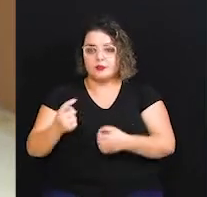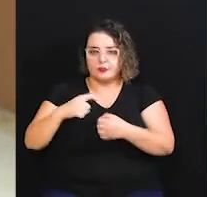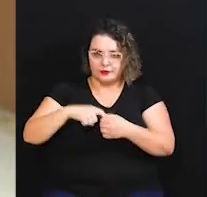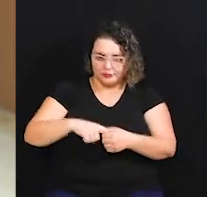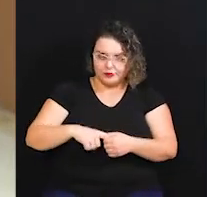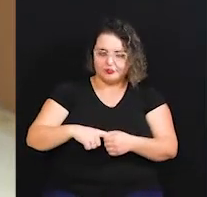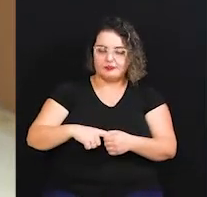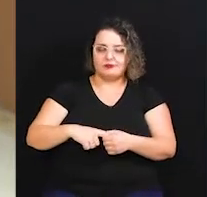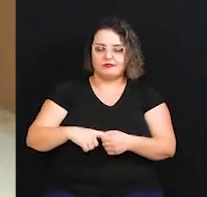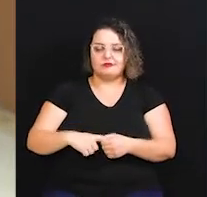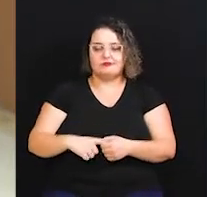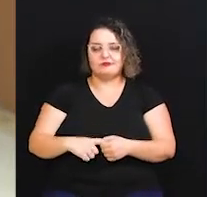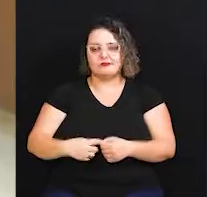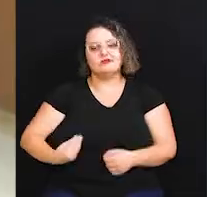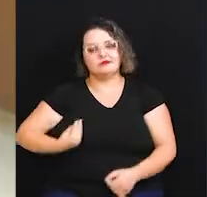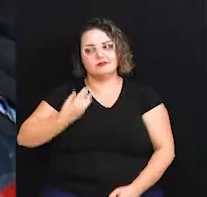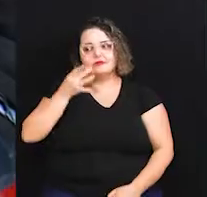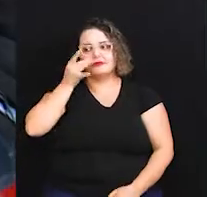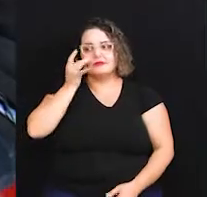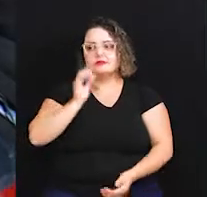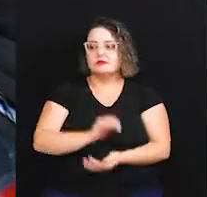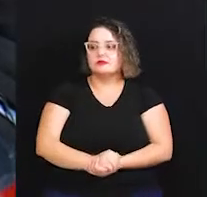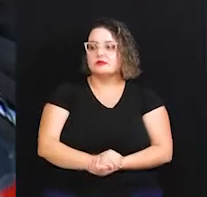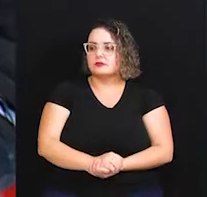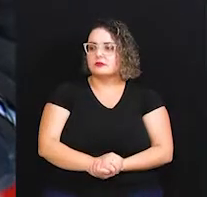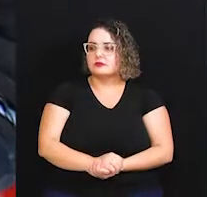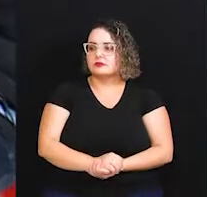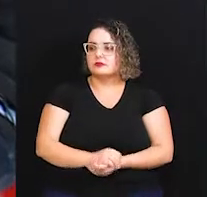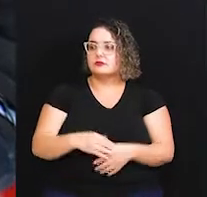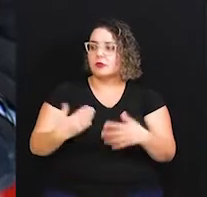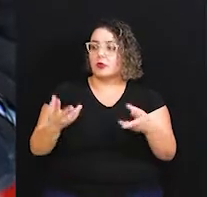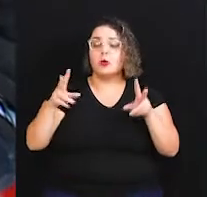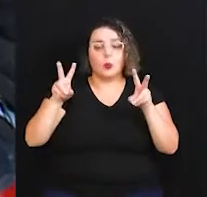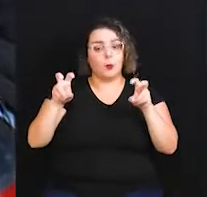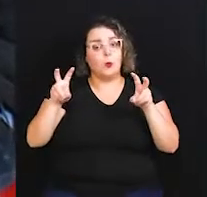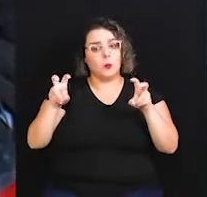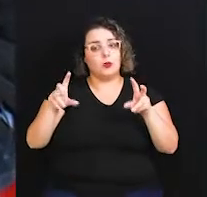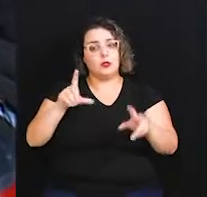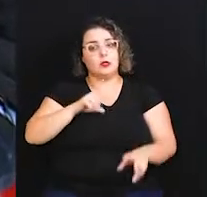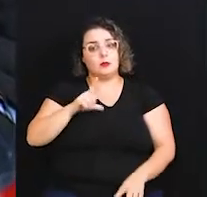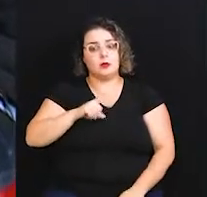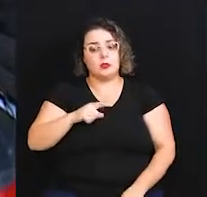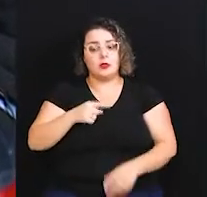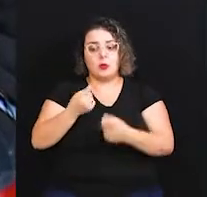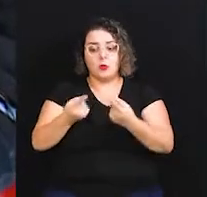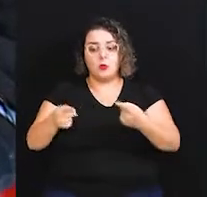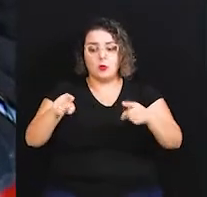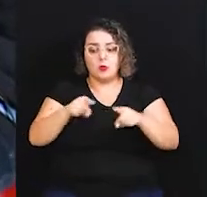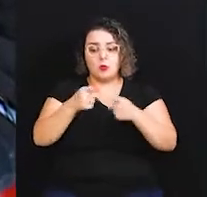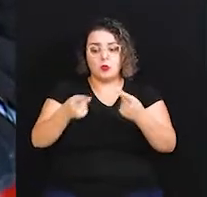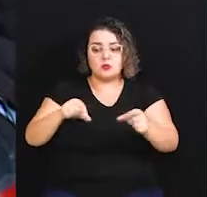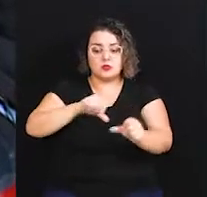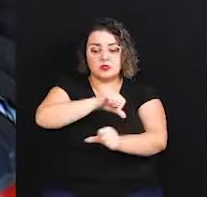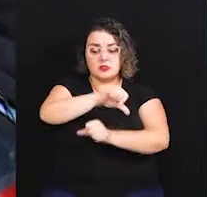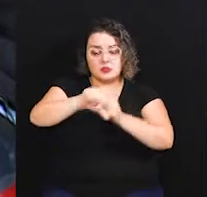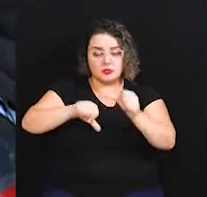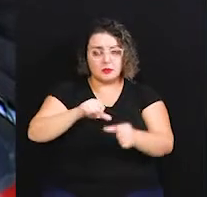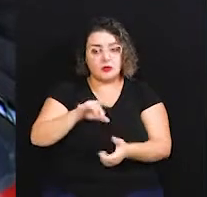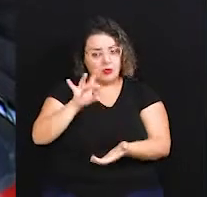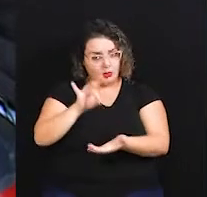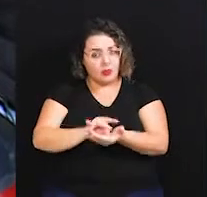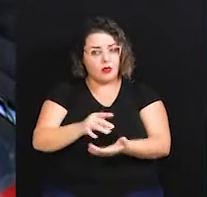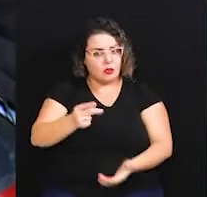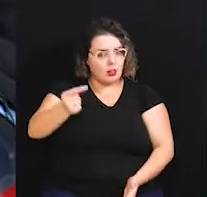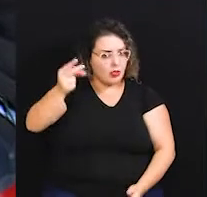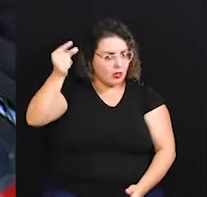com as aulas nesse formato presencial. Mas o lema que vocês têm ali, música que transforma, realmente, então foi